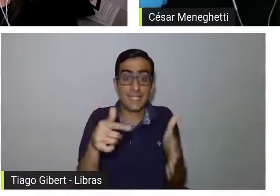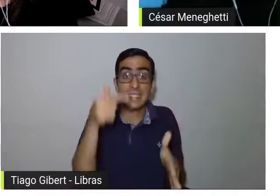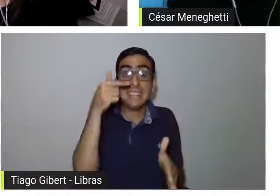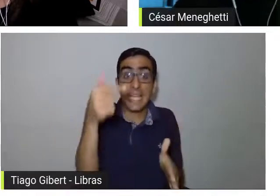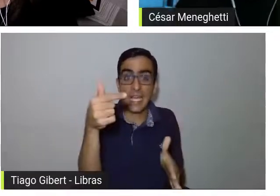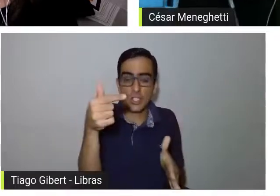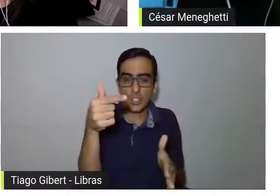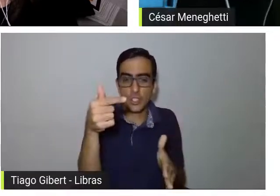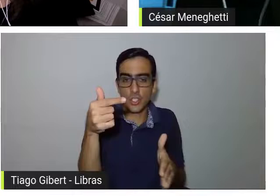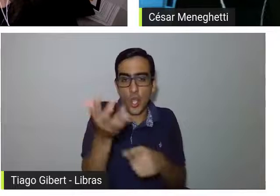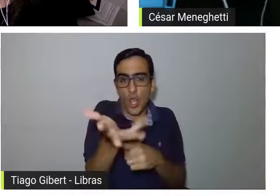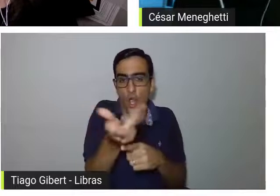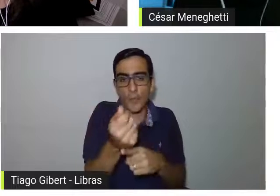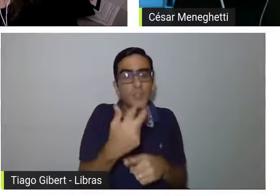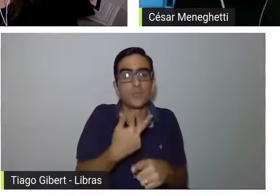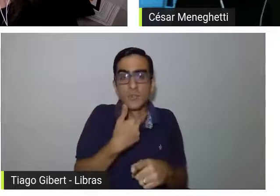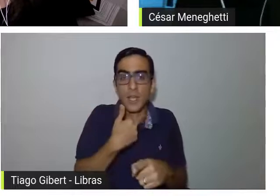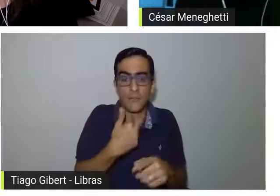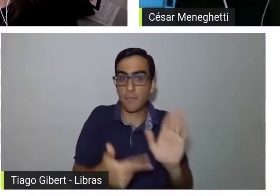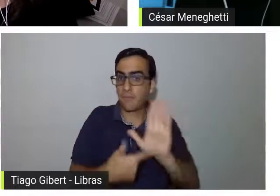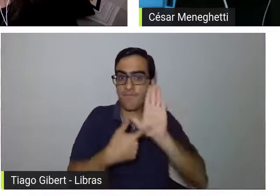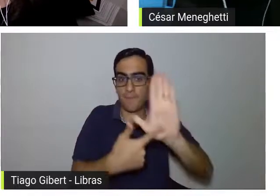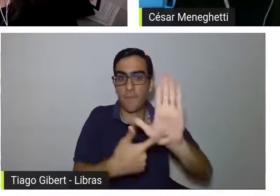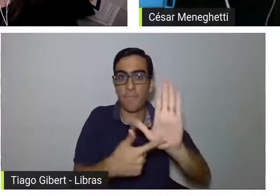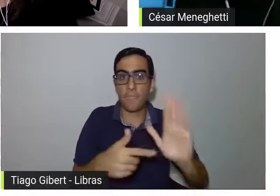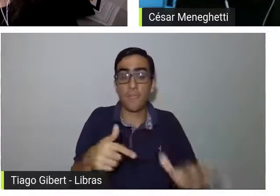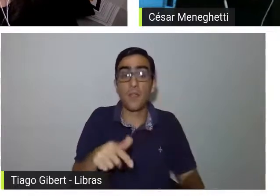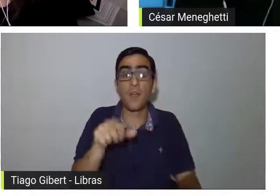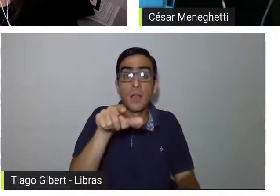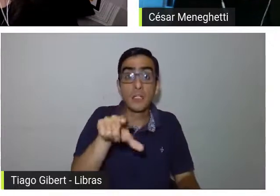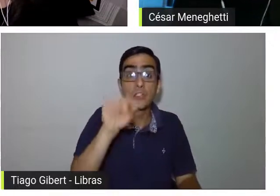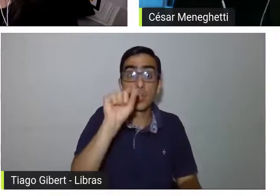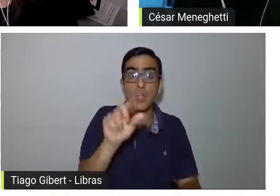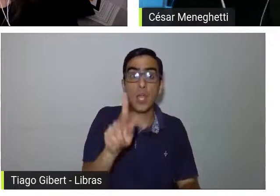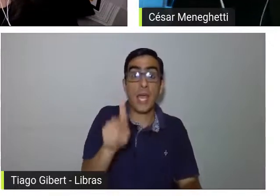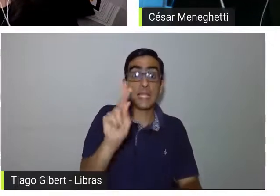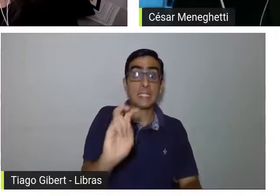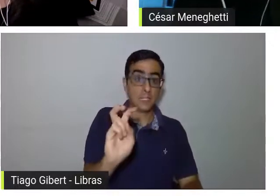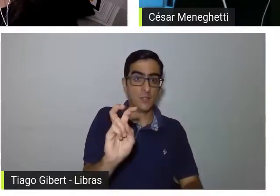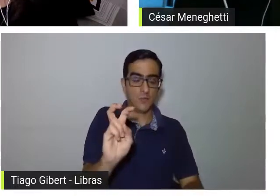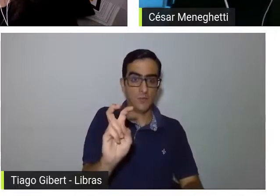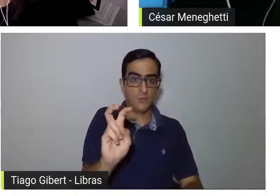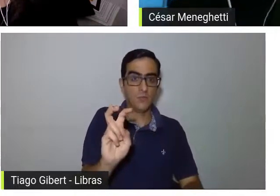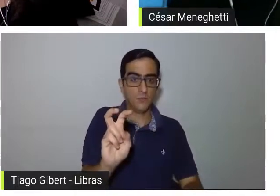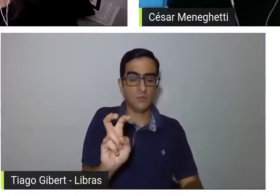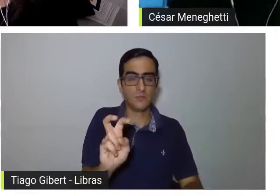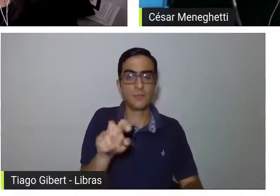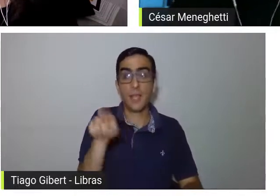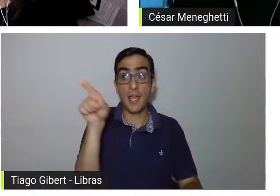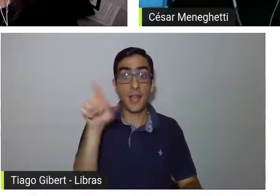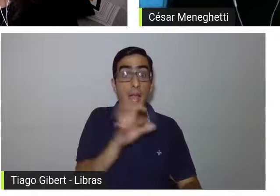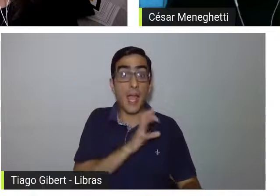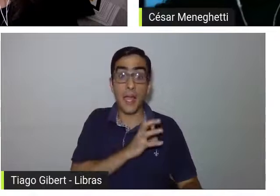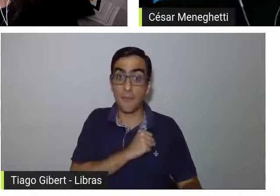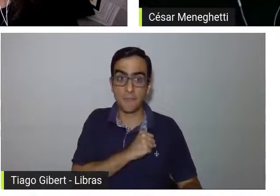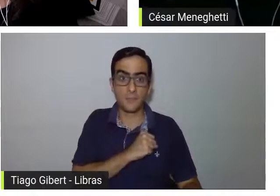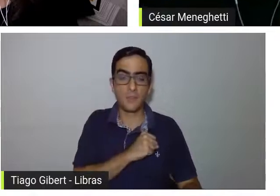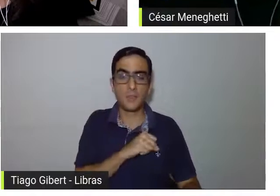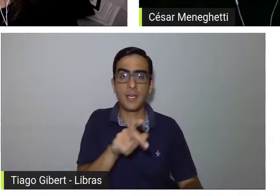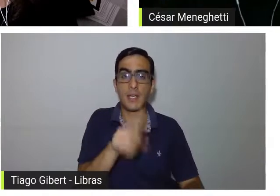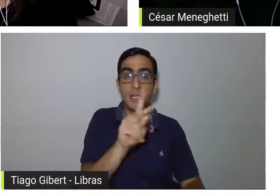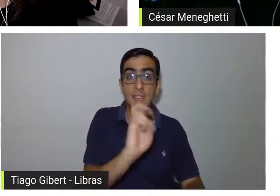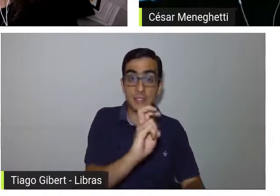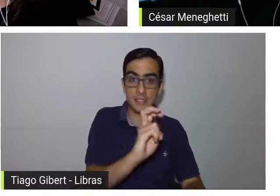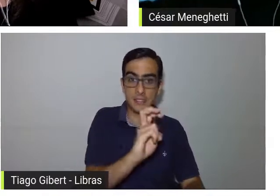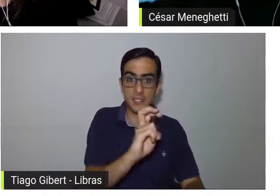Aí ela falou, faz essa K5 que ela amou, e a gente fez o K5 e o K6, um na